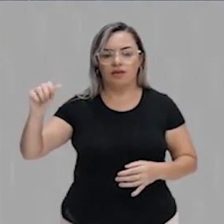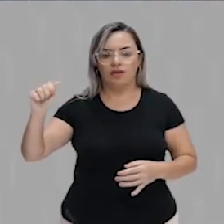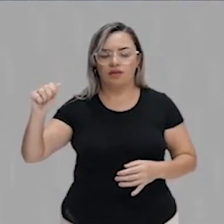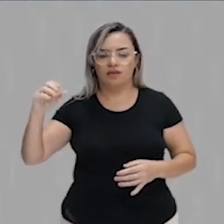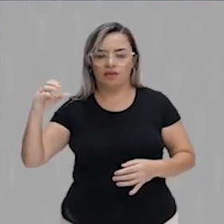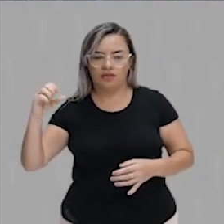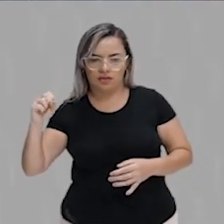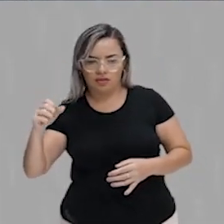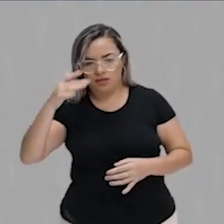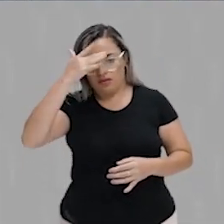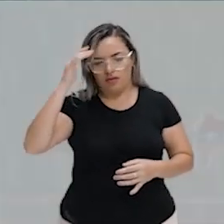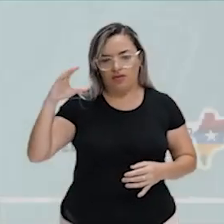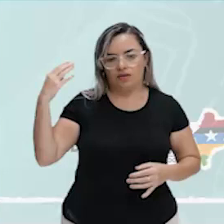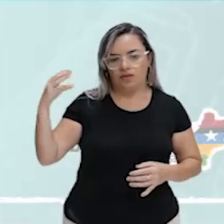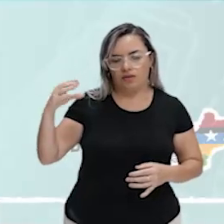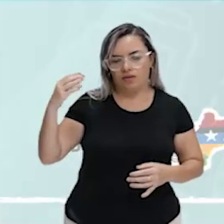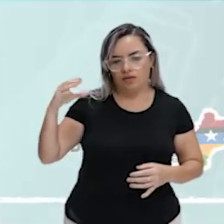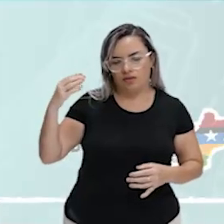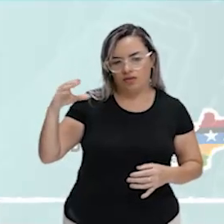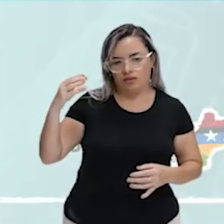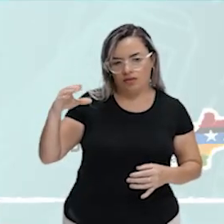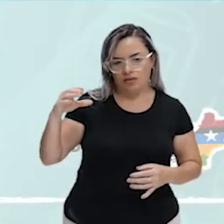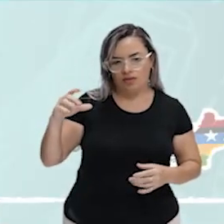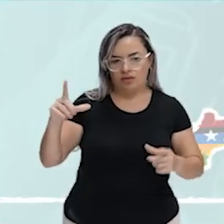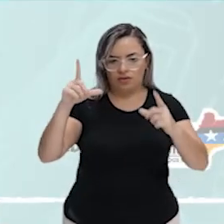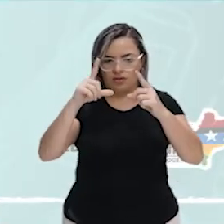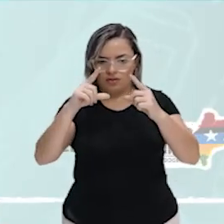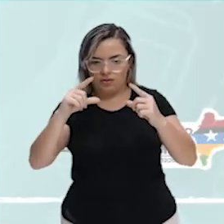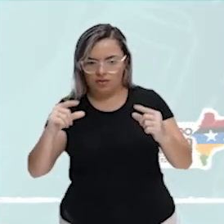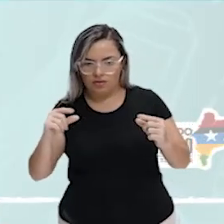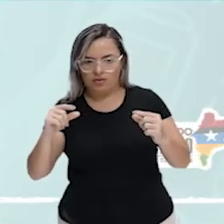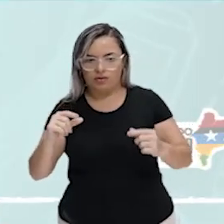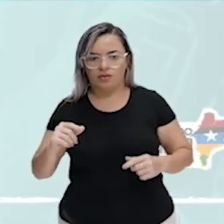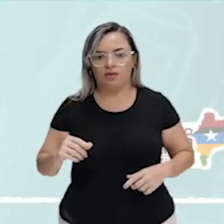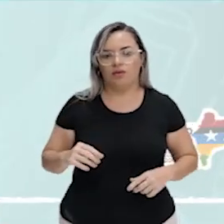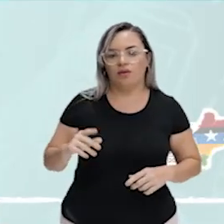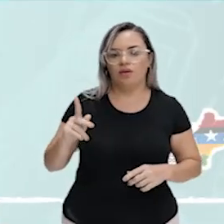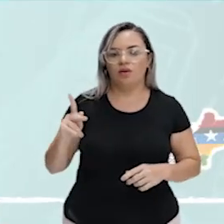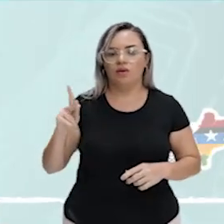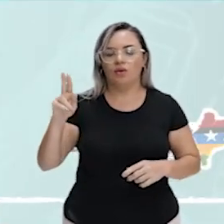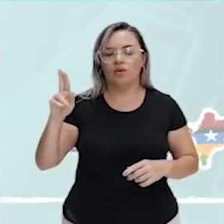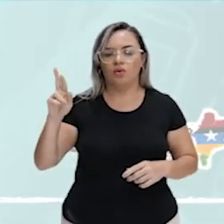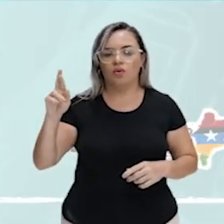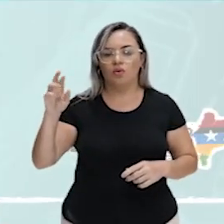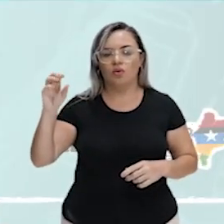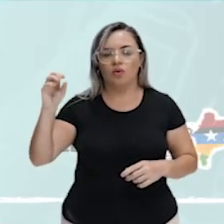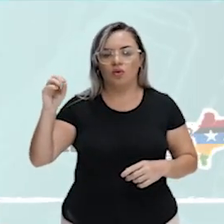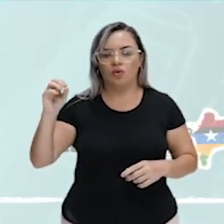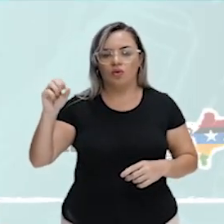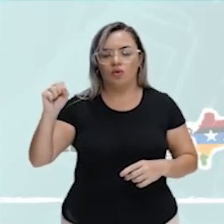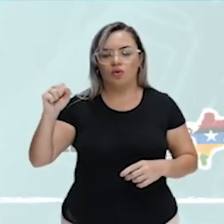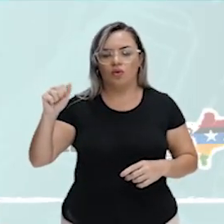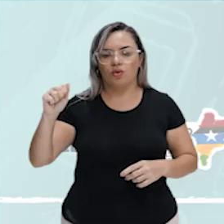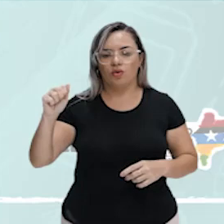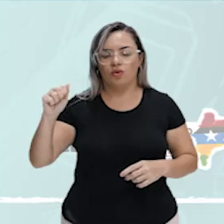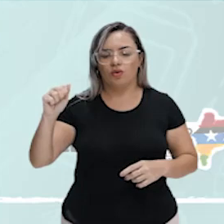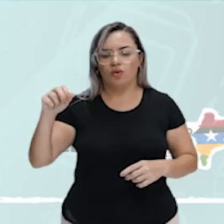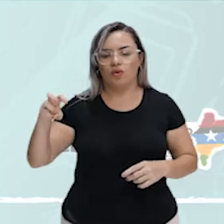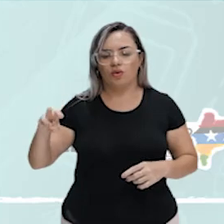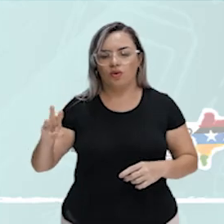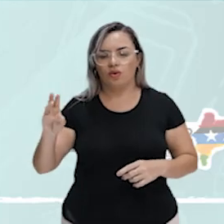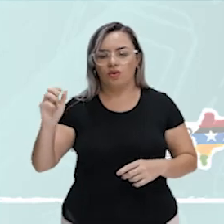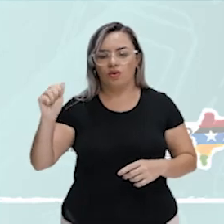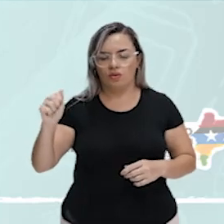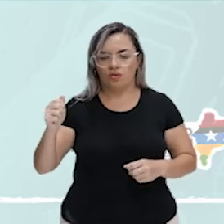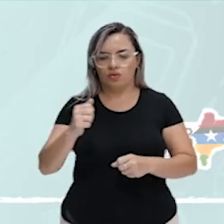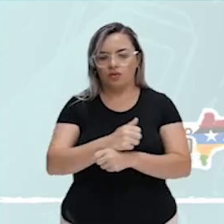cientista japonês E. Kurosawa, tá? Estudou o crescimento desordenado do arroz. Então aqui,